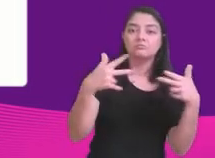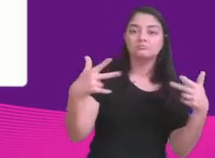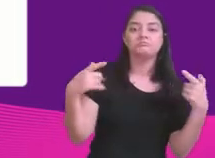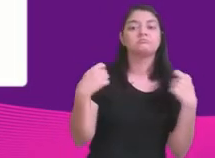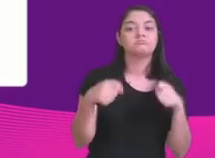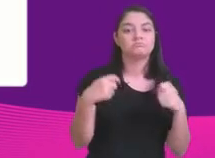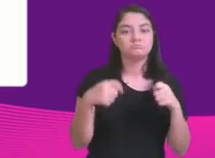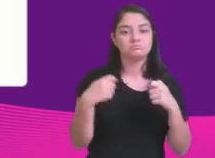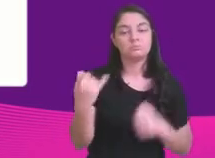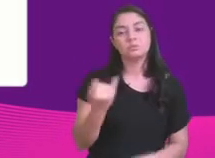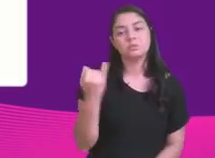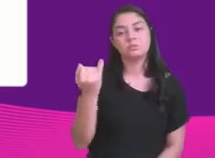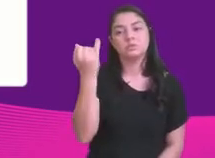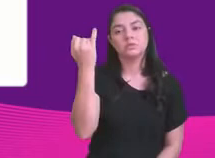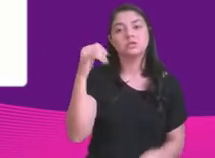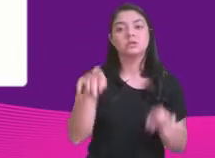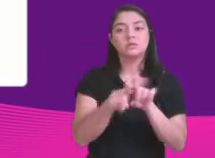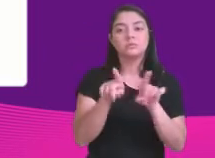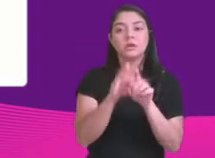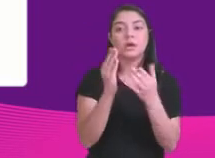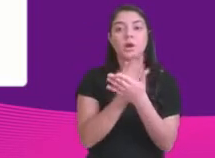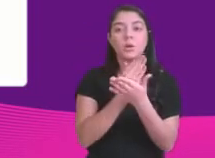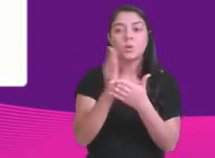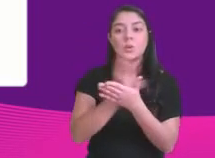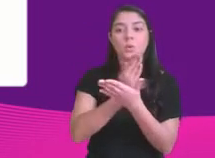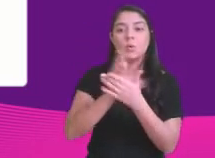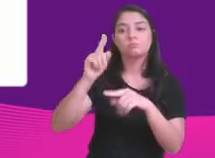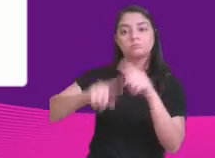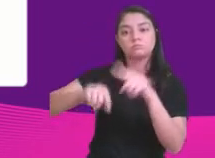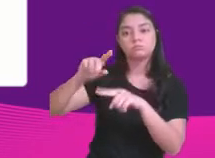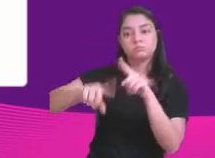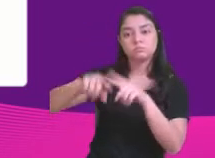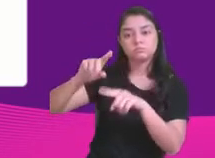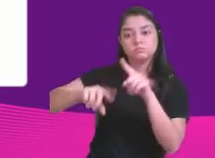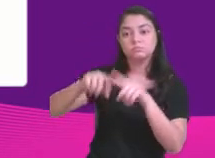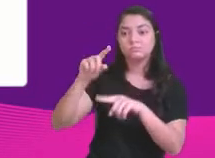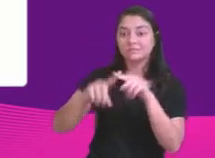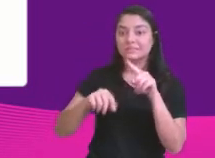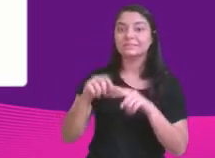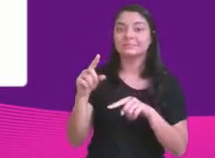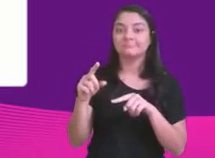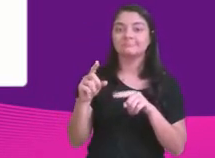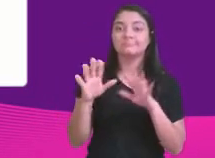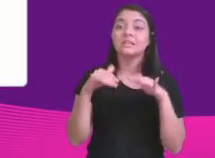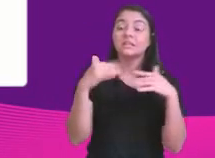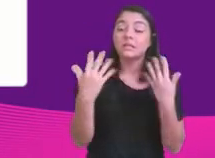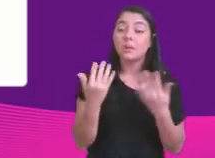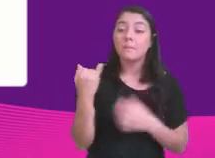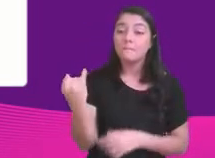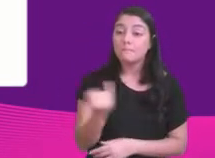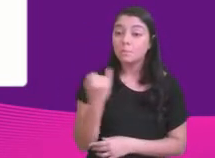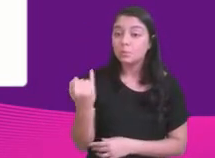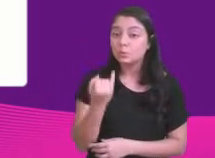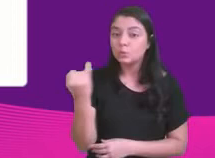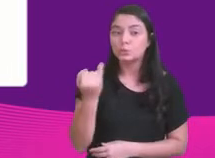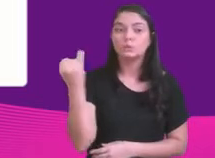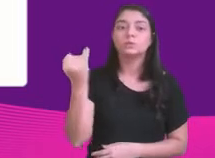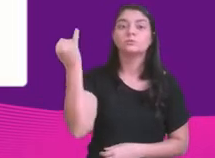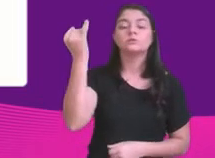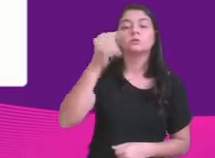complementares que muitas vezes não serão efetivos, muito grande. Então, é muito importante